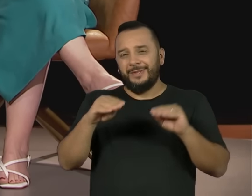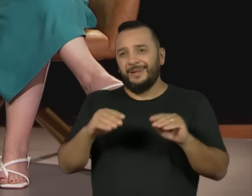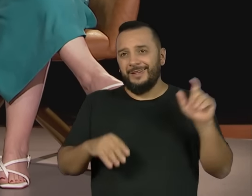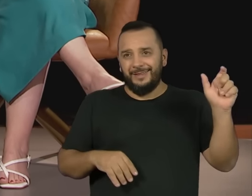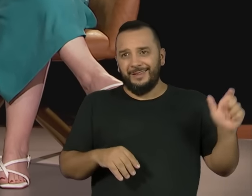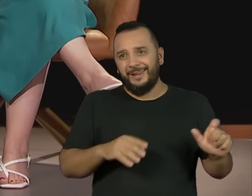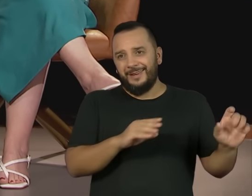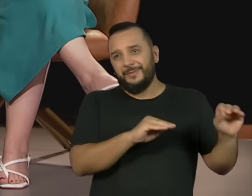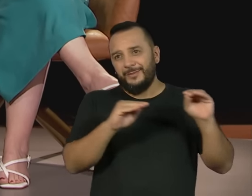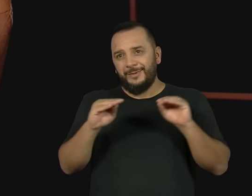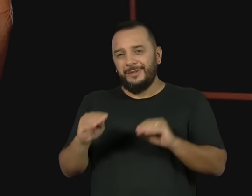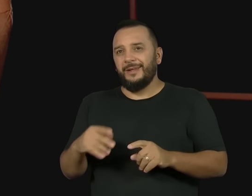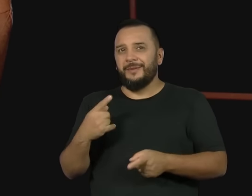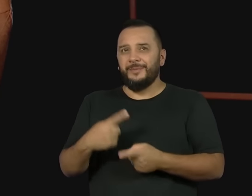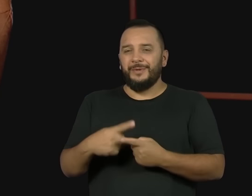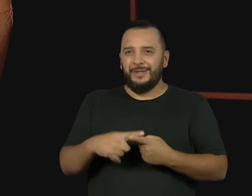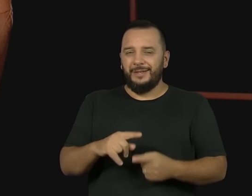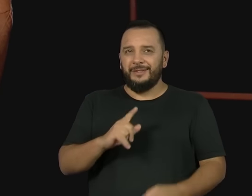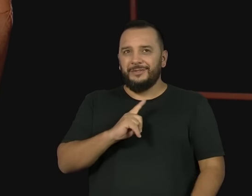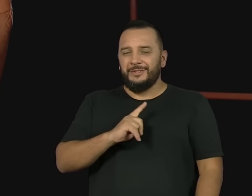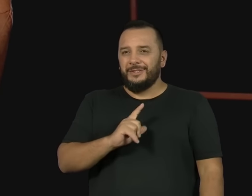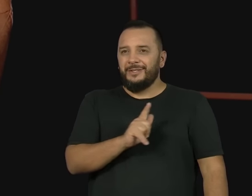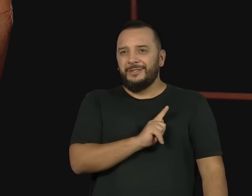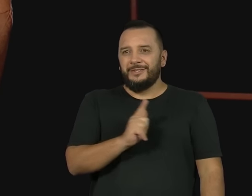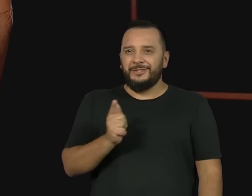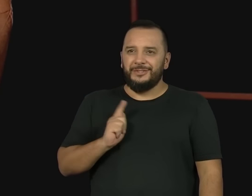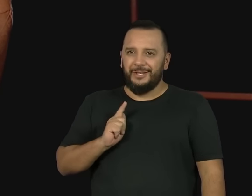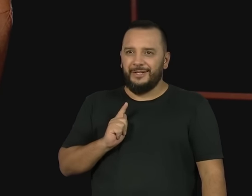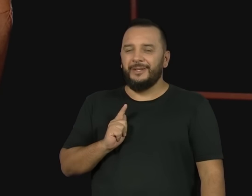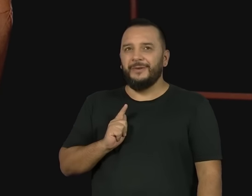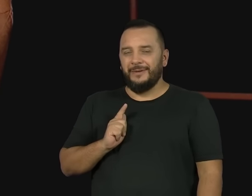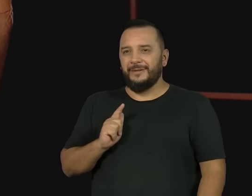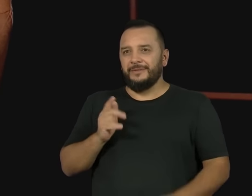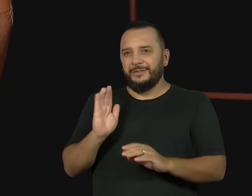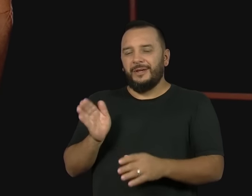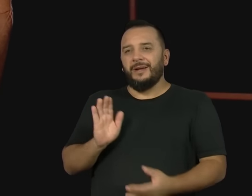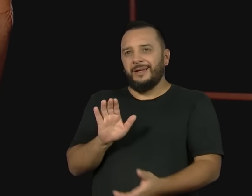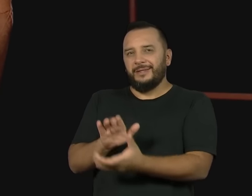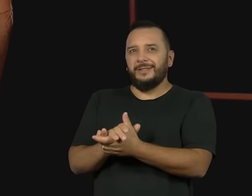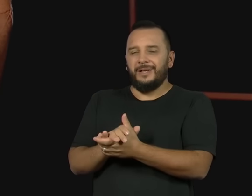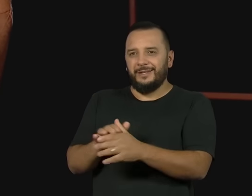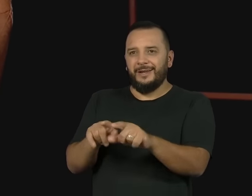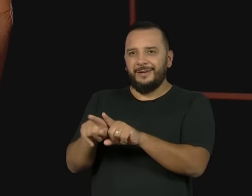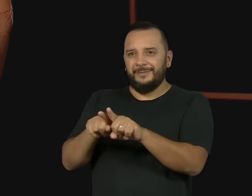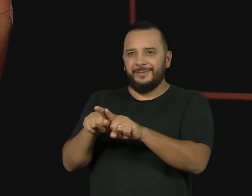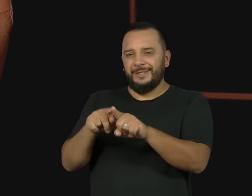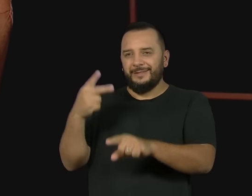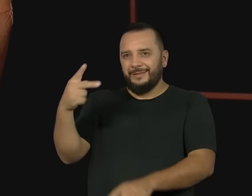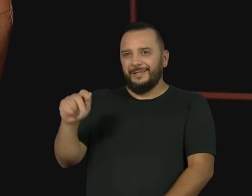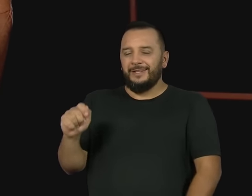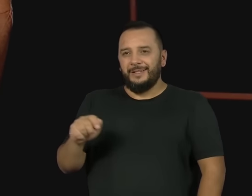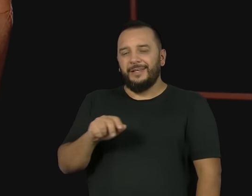tinham um genro deles, da Mariângela, quer dizer, que era casado com a irmã dele, a Virgínia